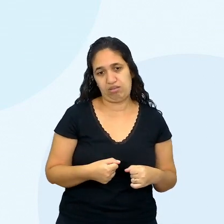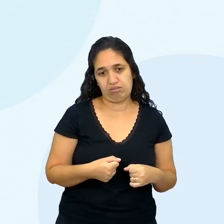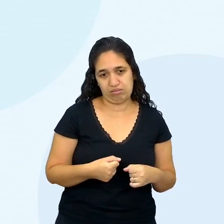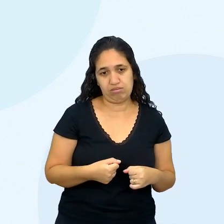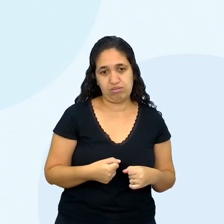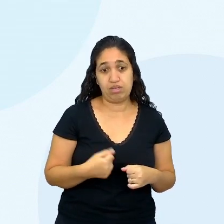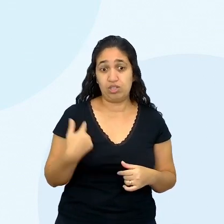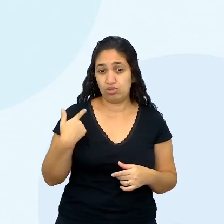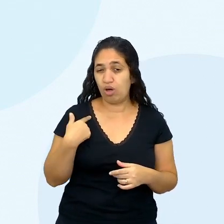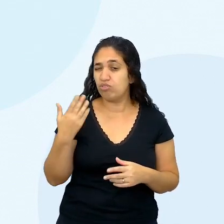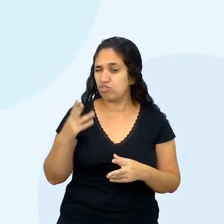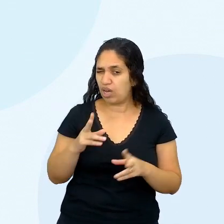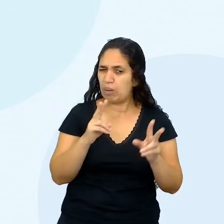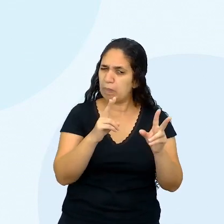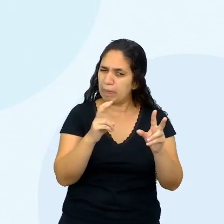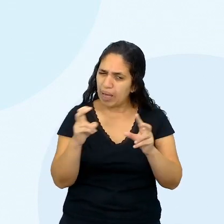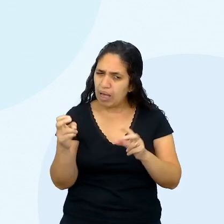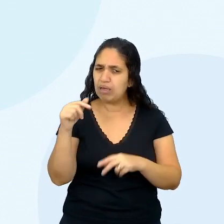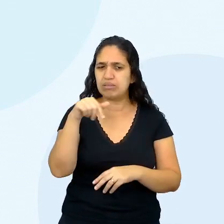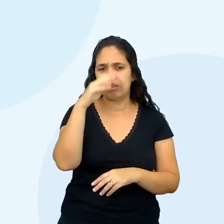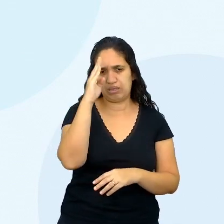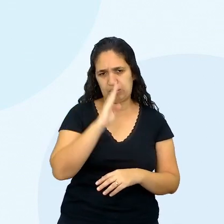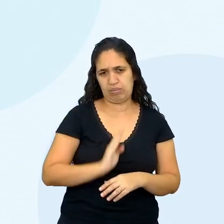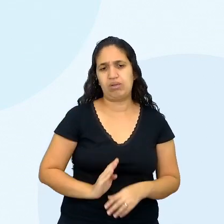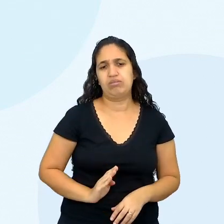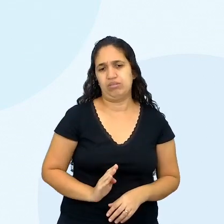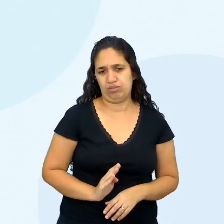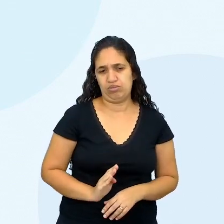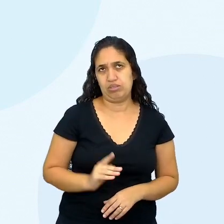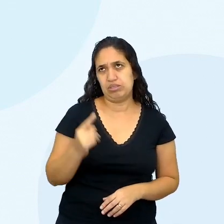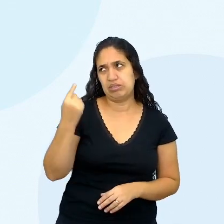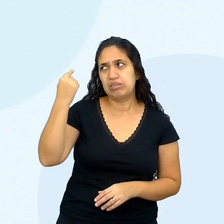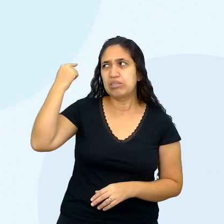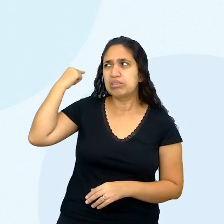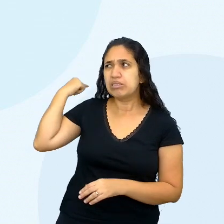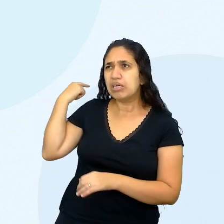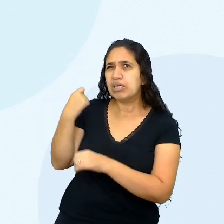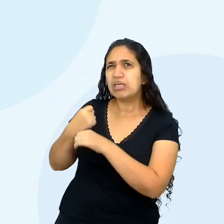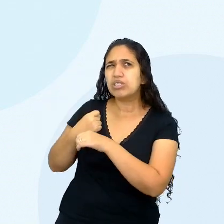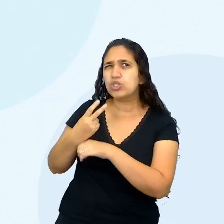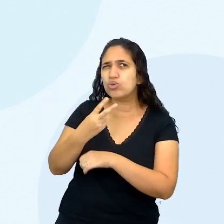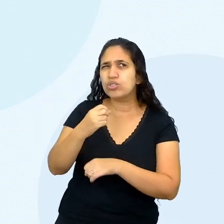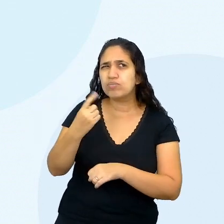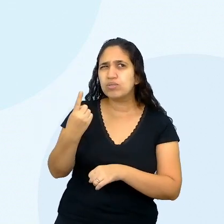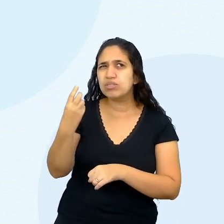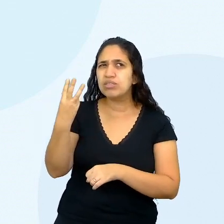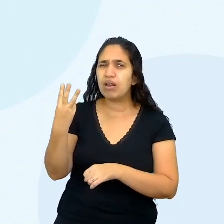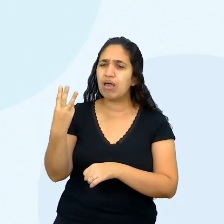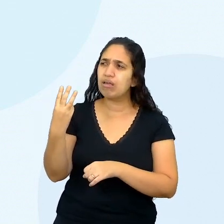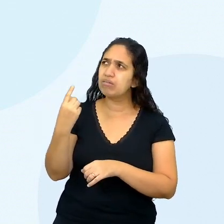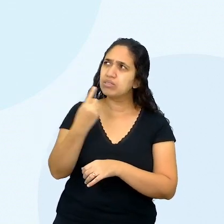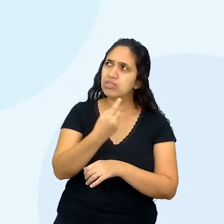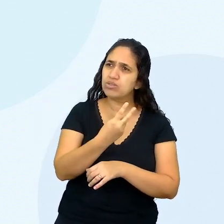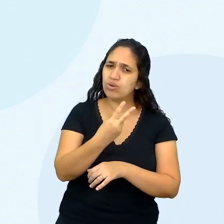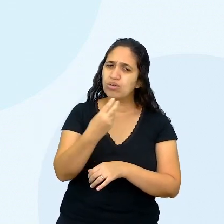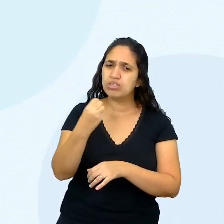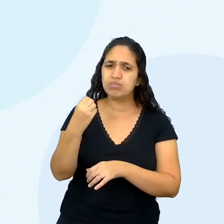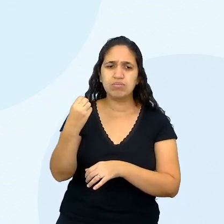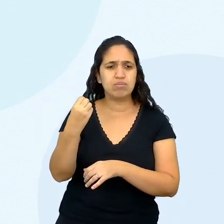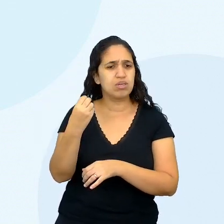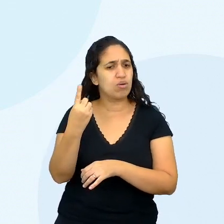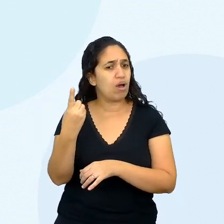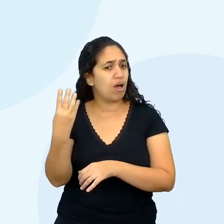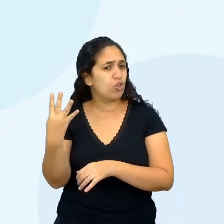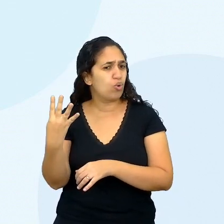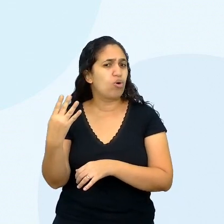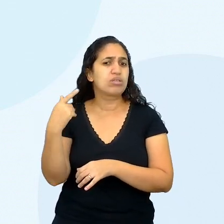já estamos percebendo no Brasil, na verdade desde 2013, 2014, né, quando a gente começou a falar de maneira